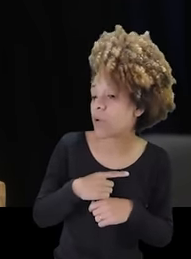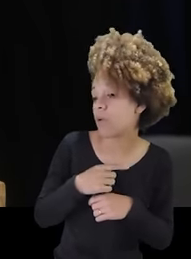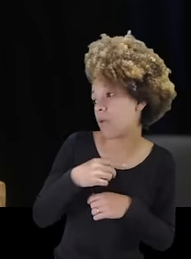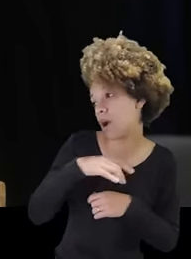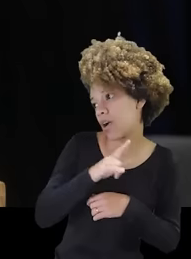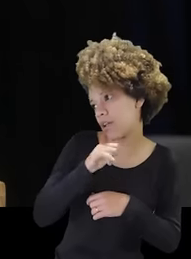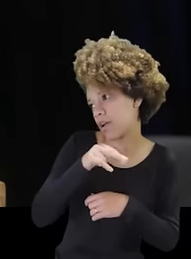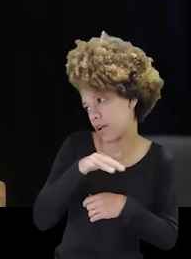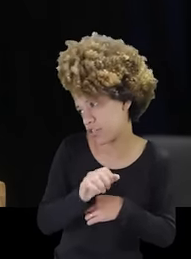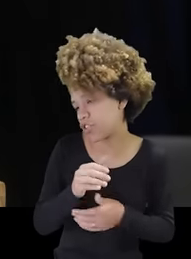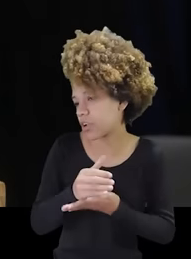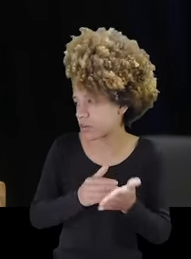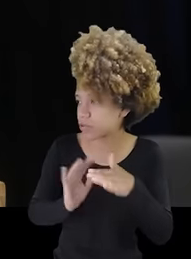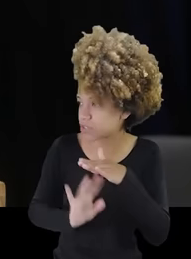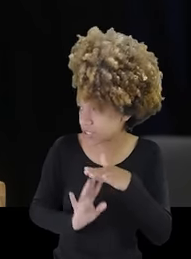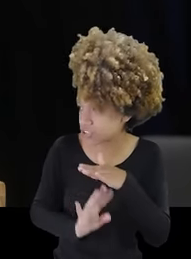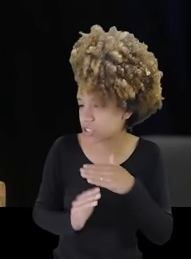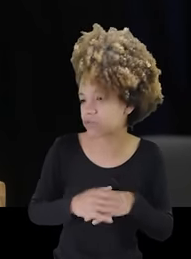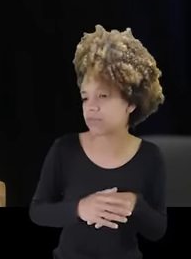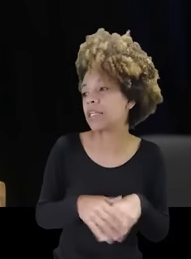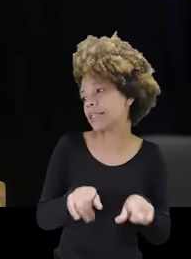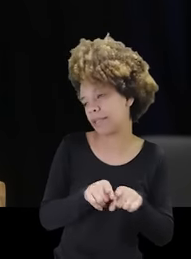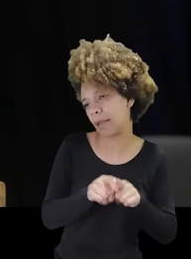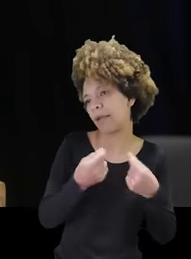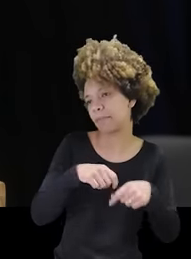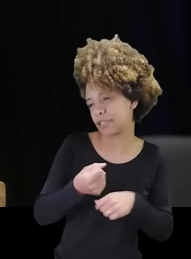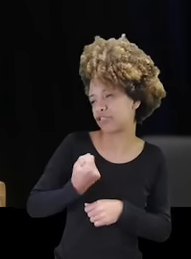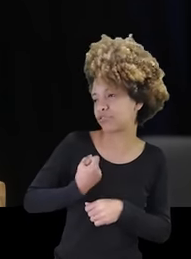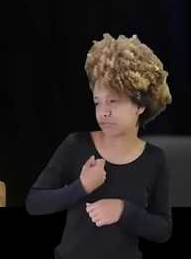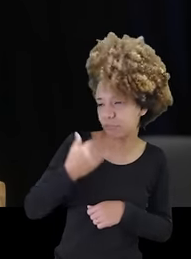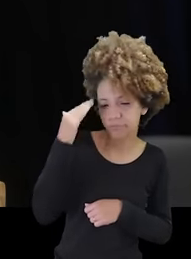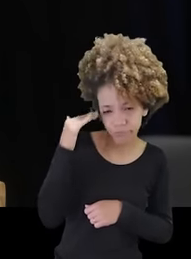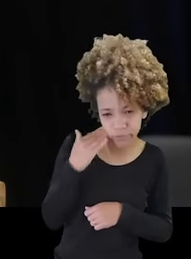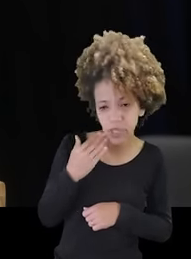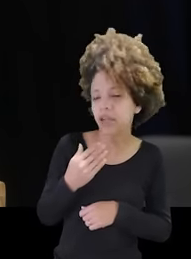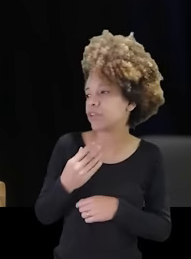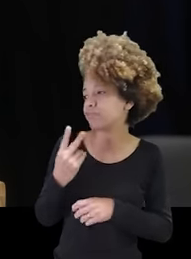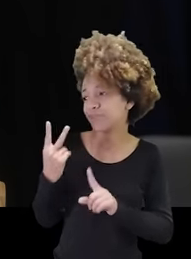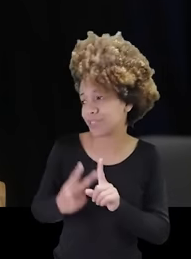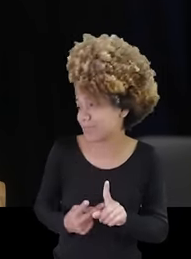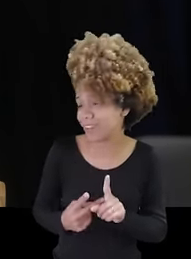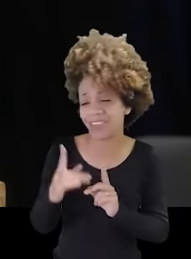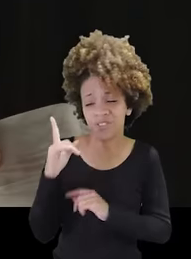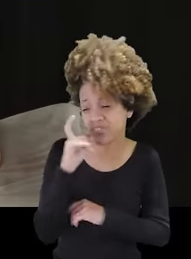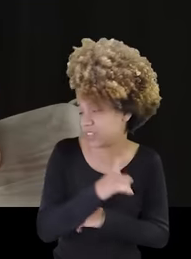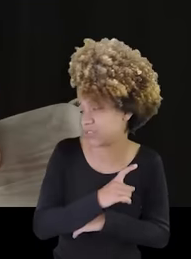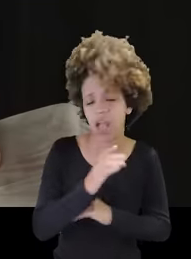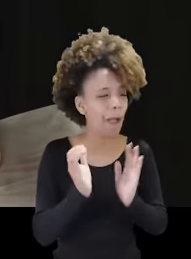wellian card elencardiou o cartão do estrangeiro E para isso você precisa de um número coreano que você precisa estar lá na Coréia tipo é